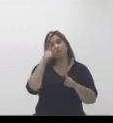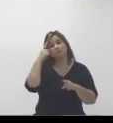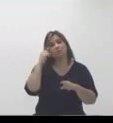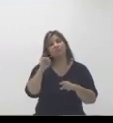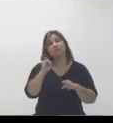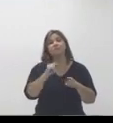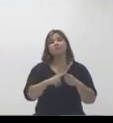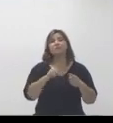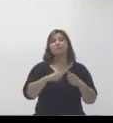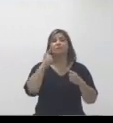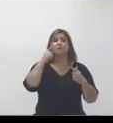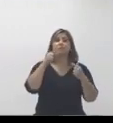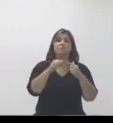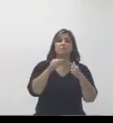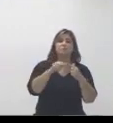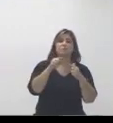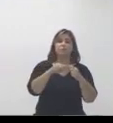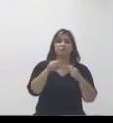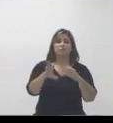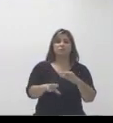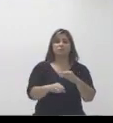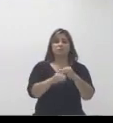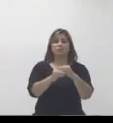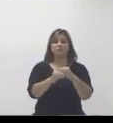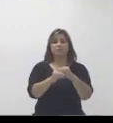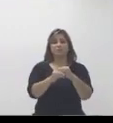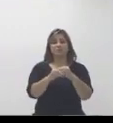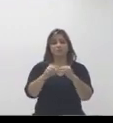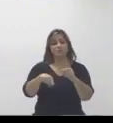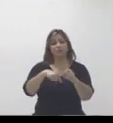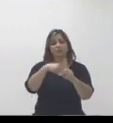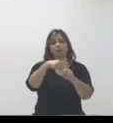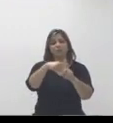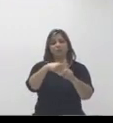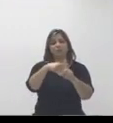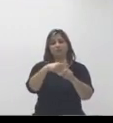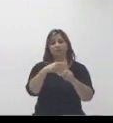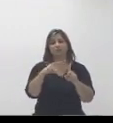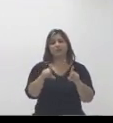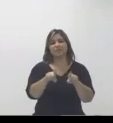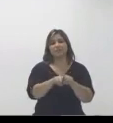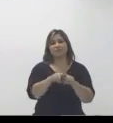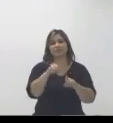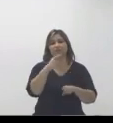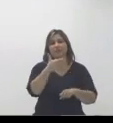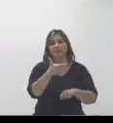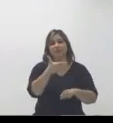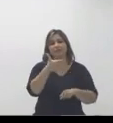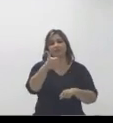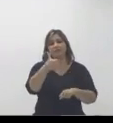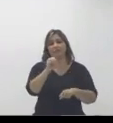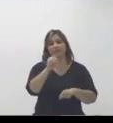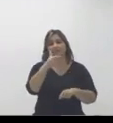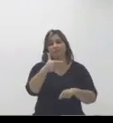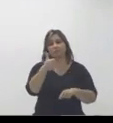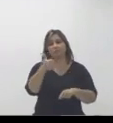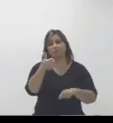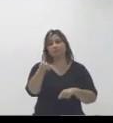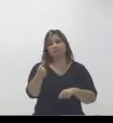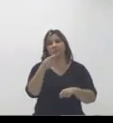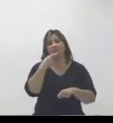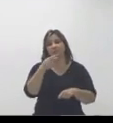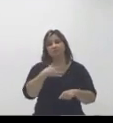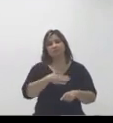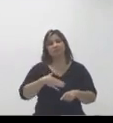que atua na complementariedade de maneira muito positiva a 10 216 por último agradecer e dizer da